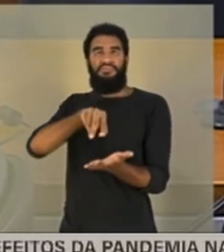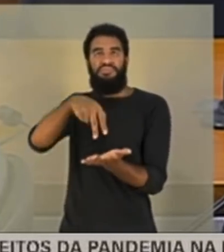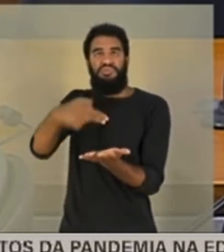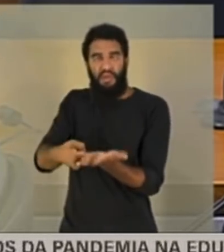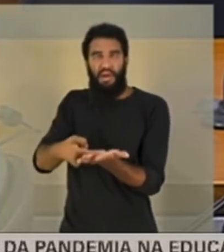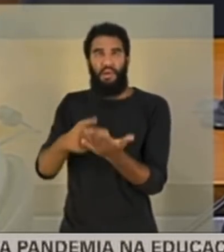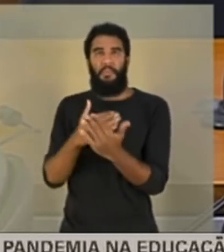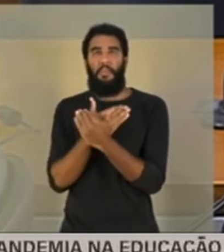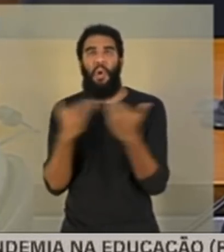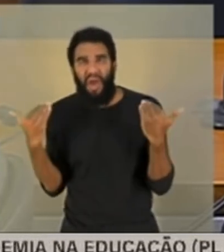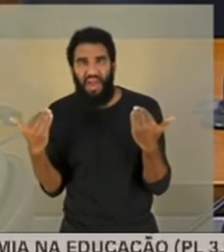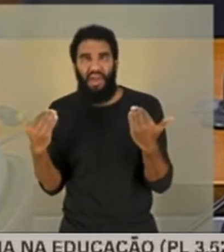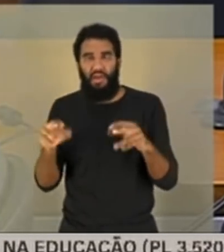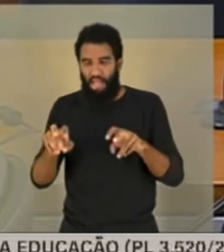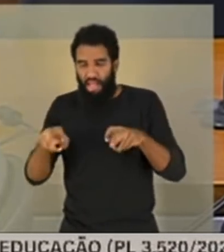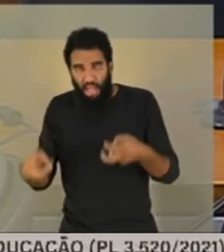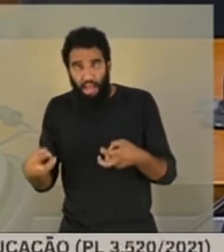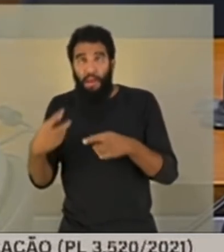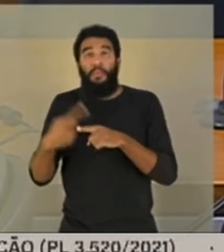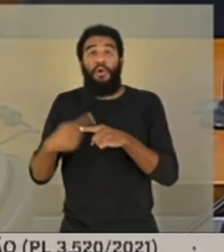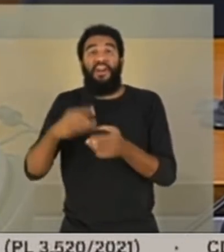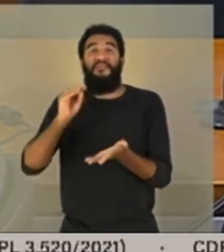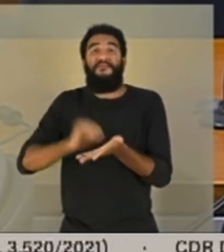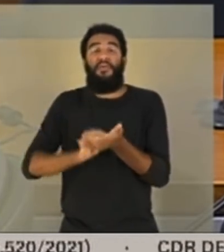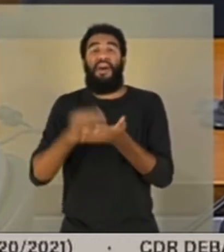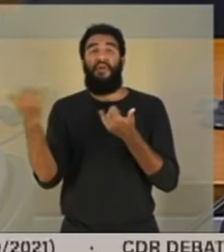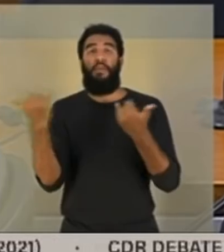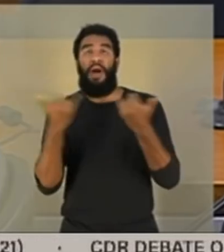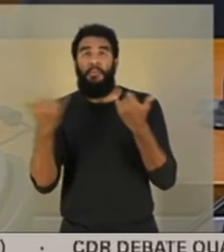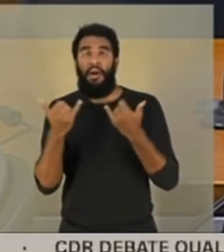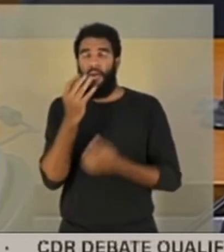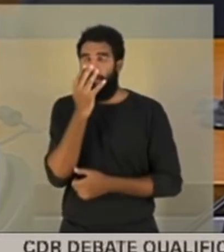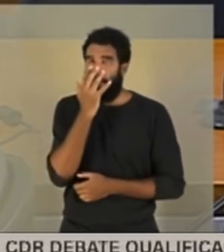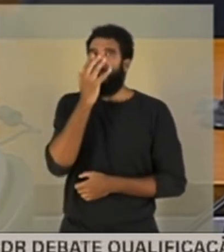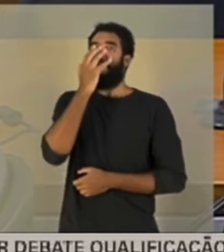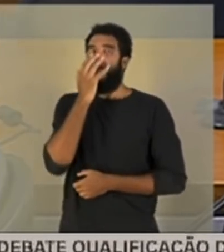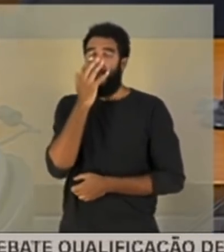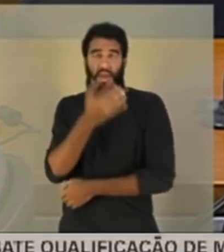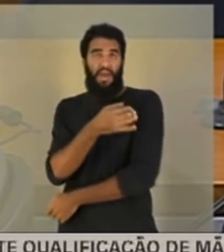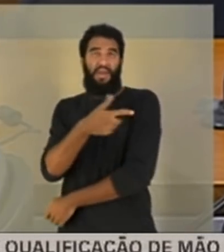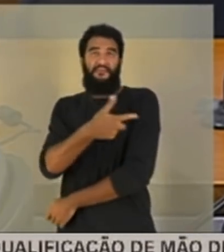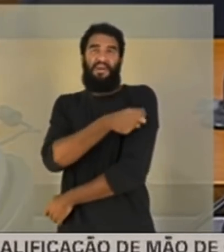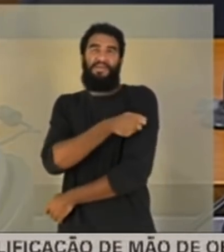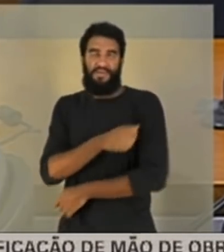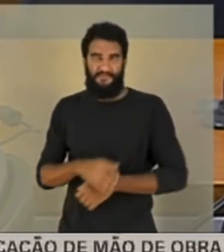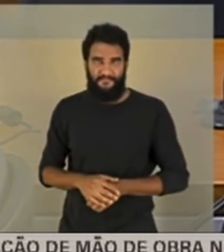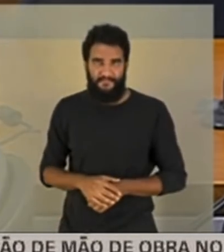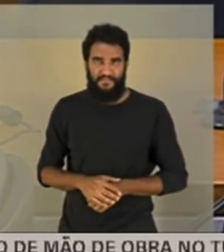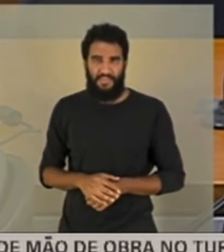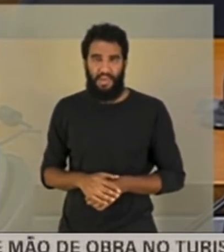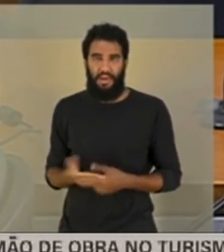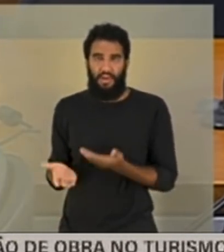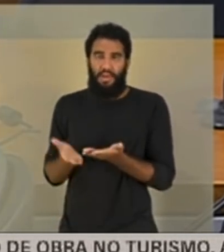desinformação e falta de vacina, oxigênio e atendimento médico. Perdoe-me